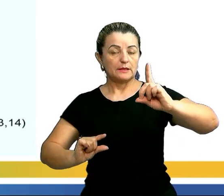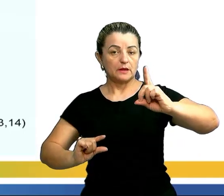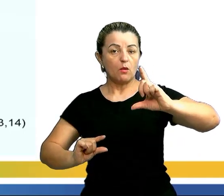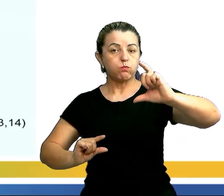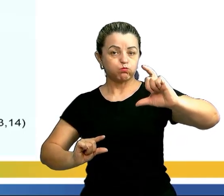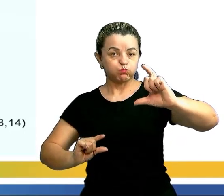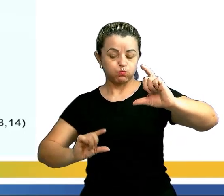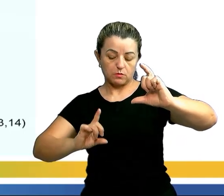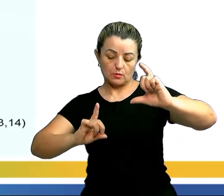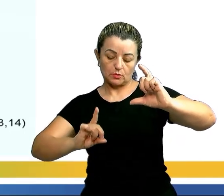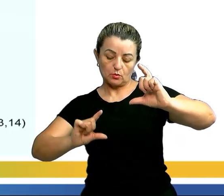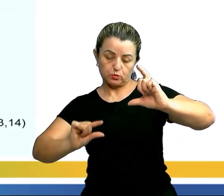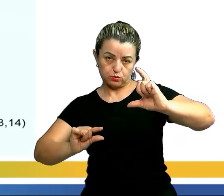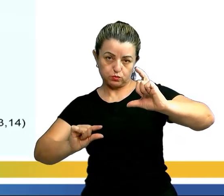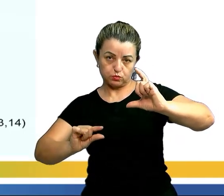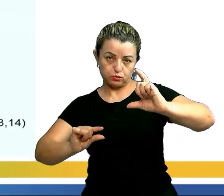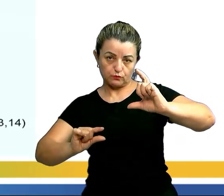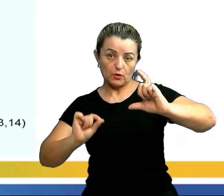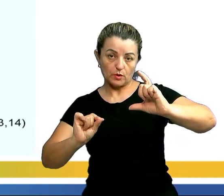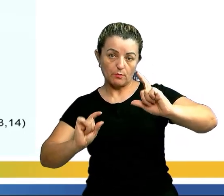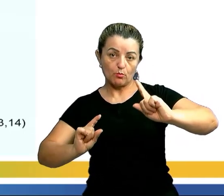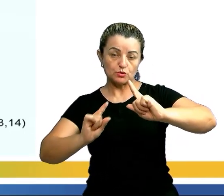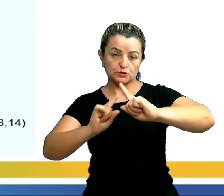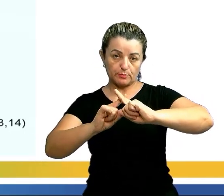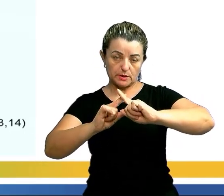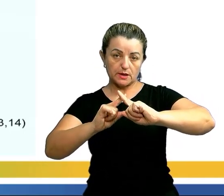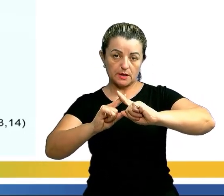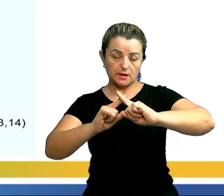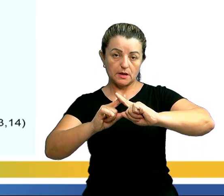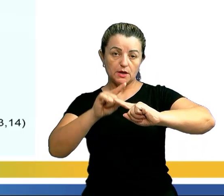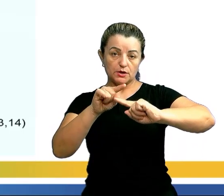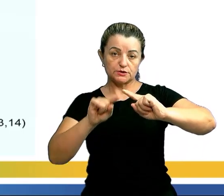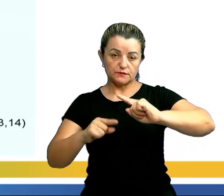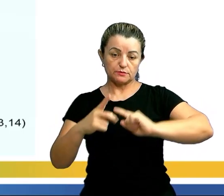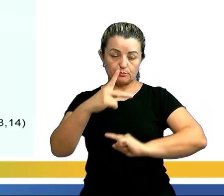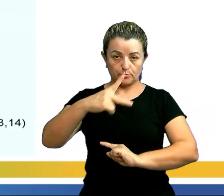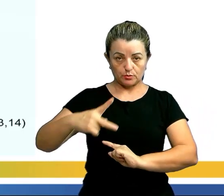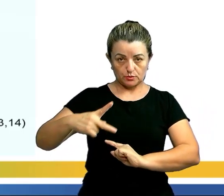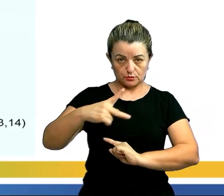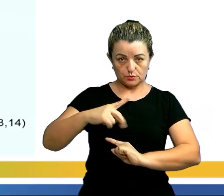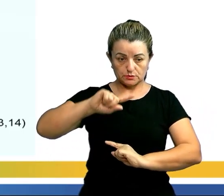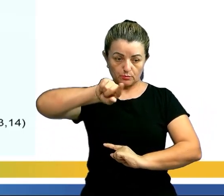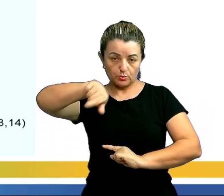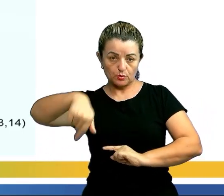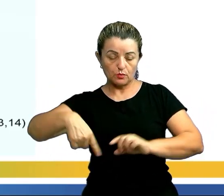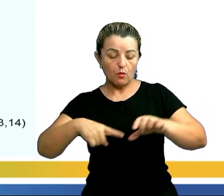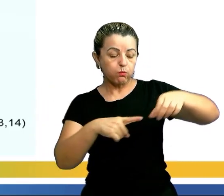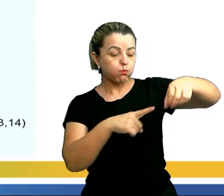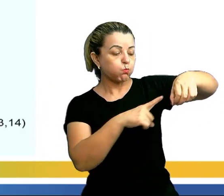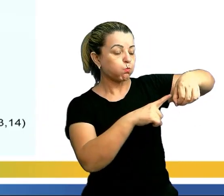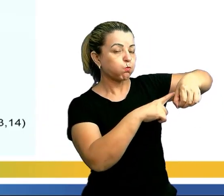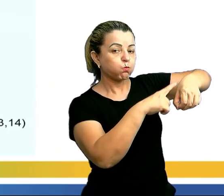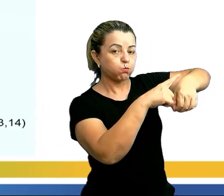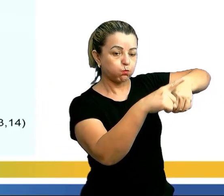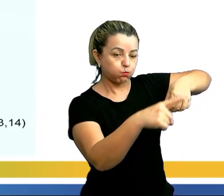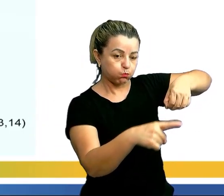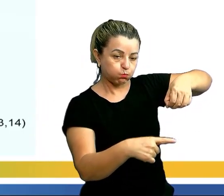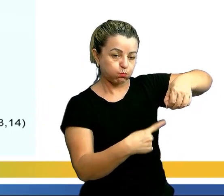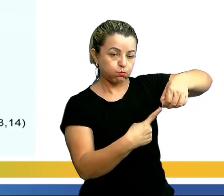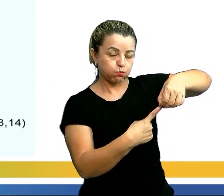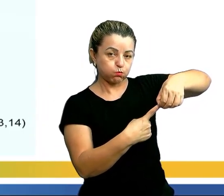diagonal maior vezes a menor e dividir por 2. E por último, a gente fecha no círculo. A área é π vezes r